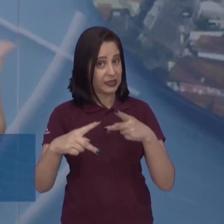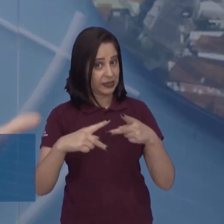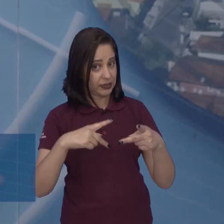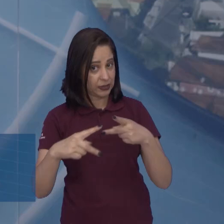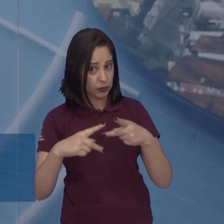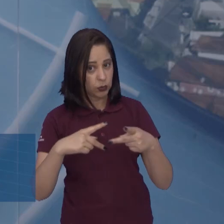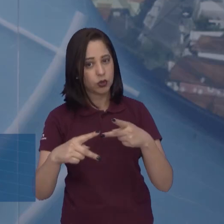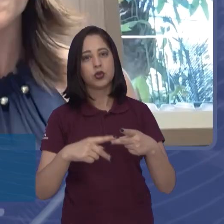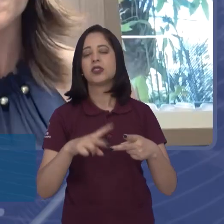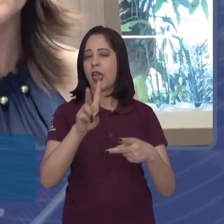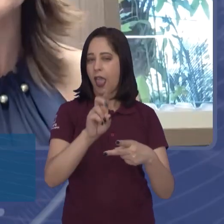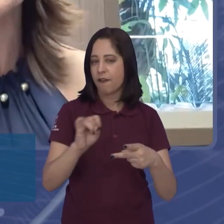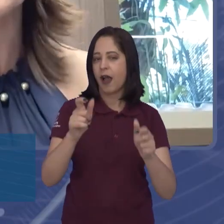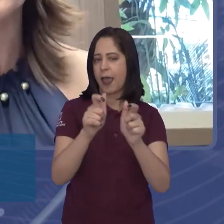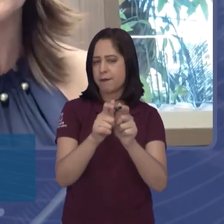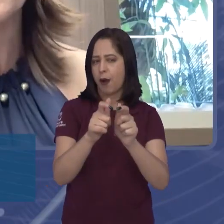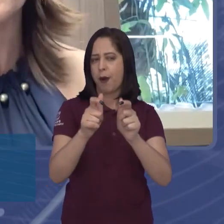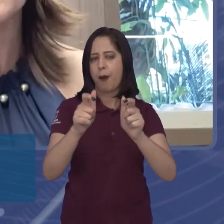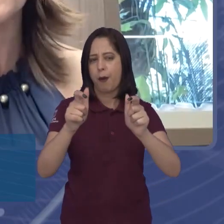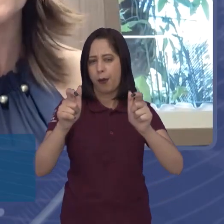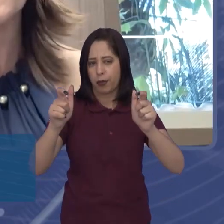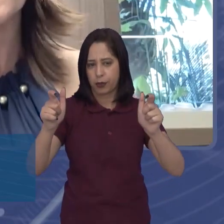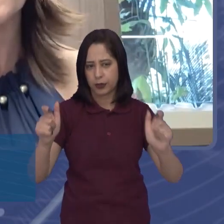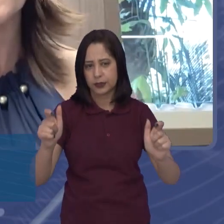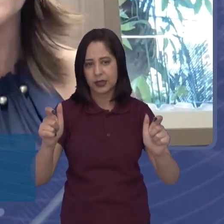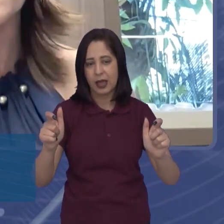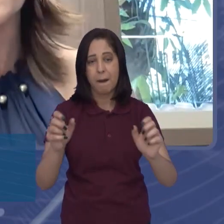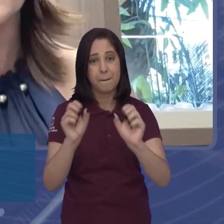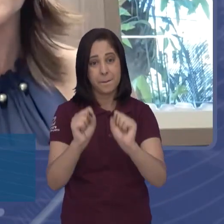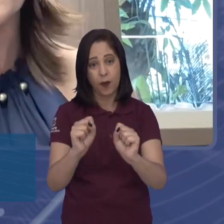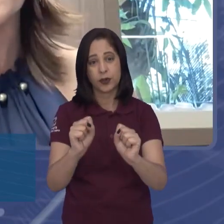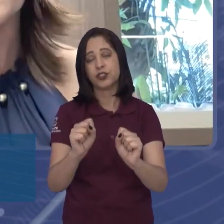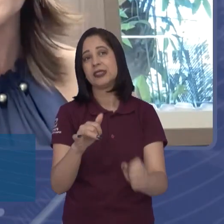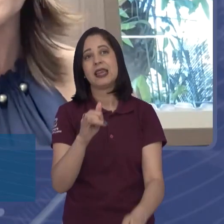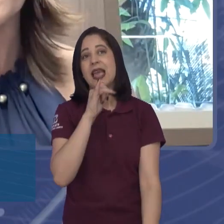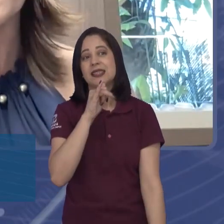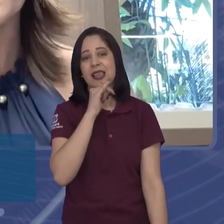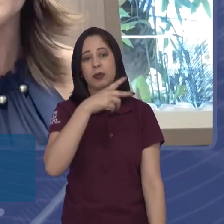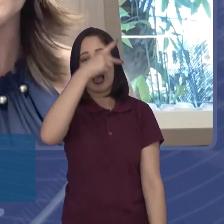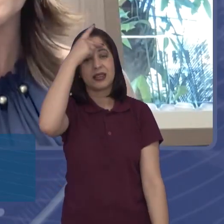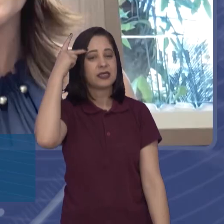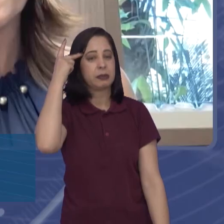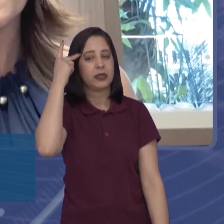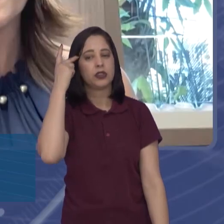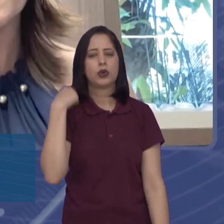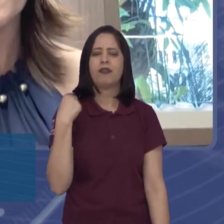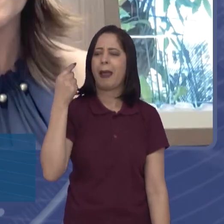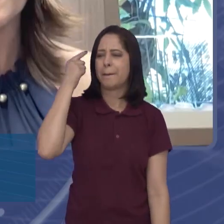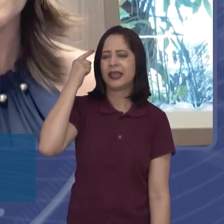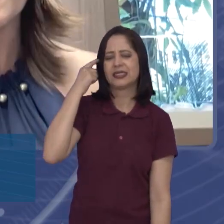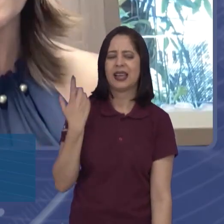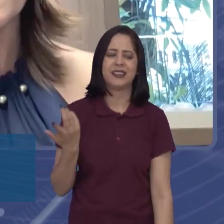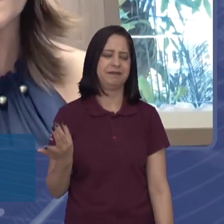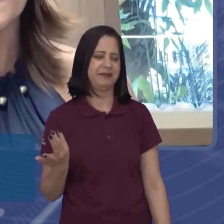vá crescendo mais, e aí você acha que pode chegar num patamar que pessoas até vão começar a